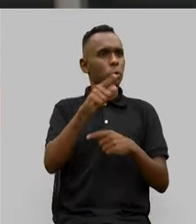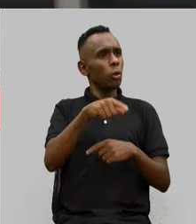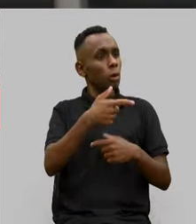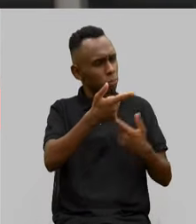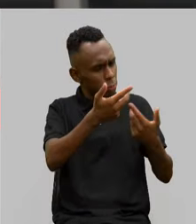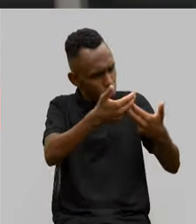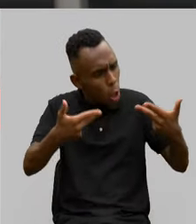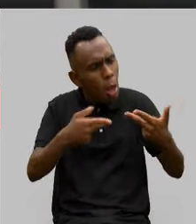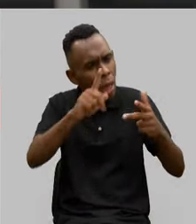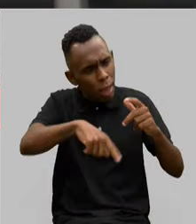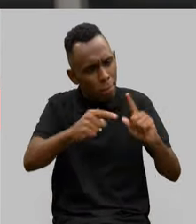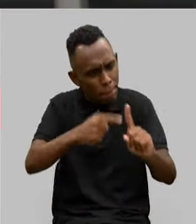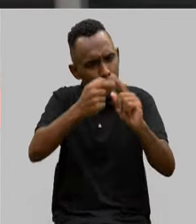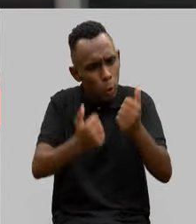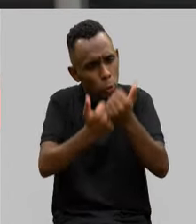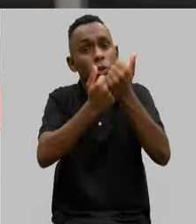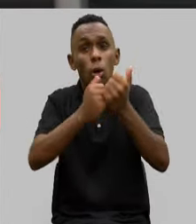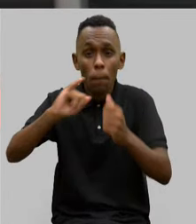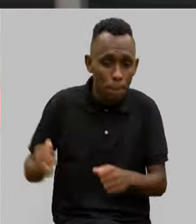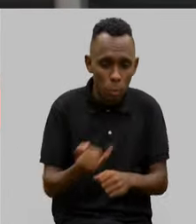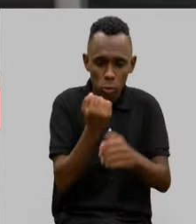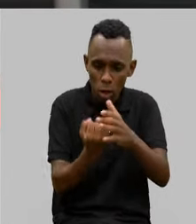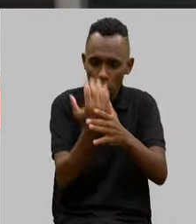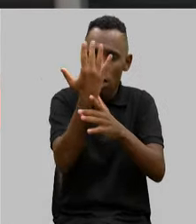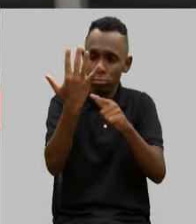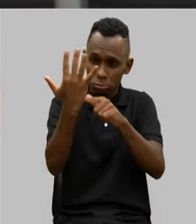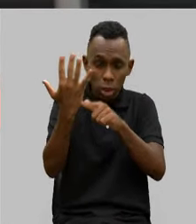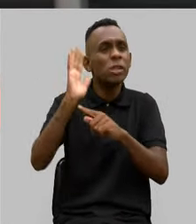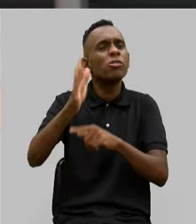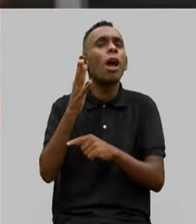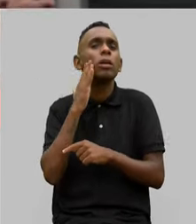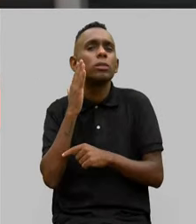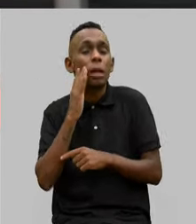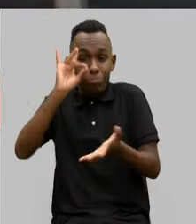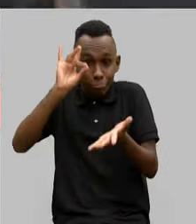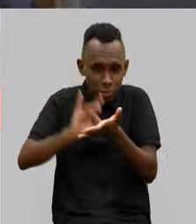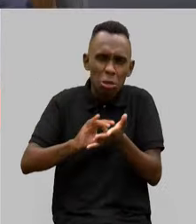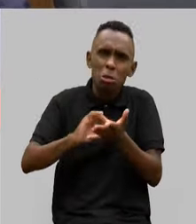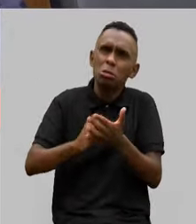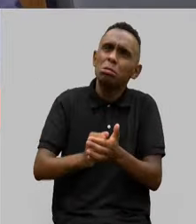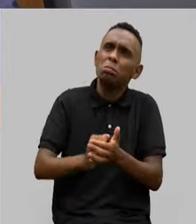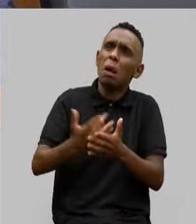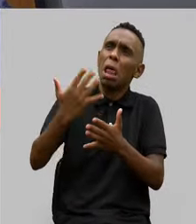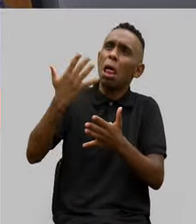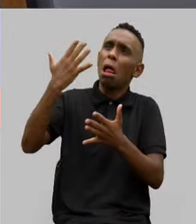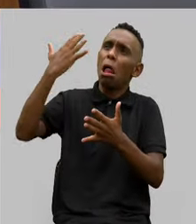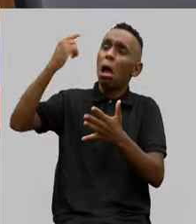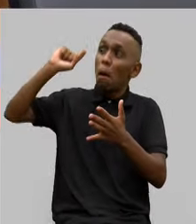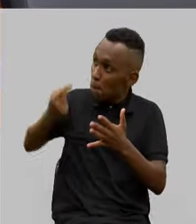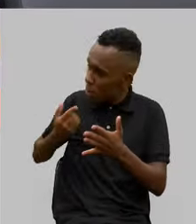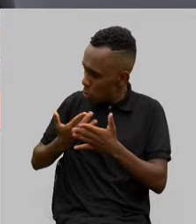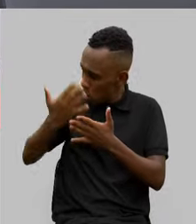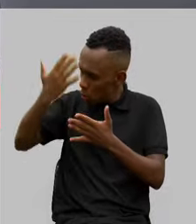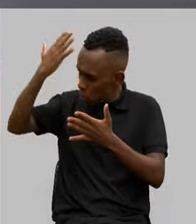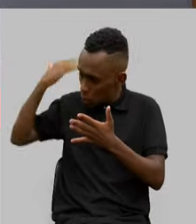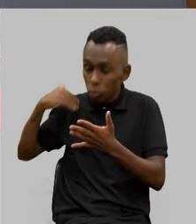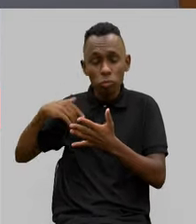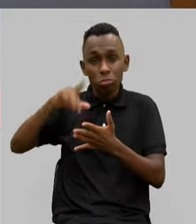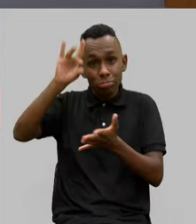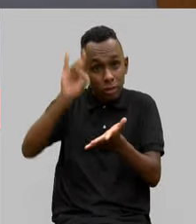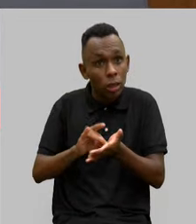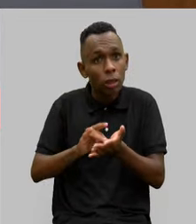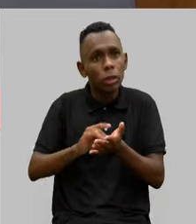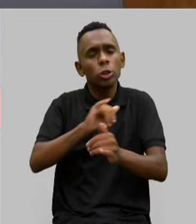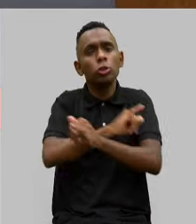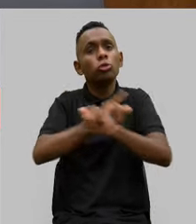versatilidade e oportunidade que essa planta nos traz já se sabe de fato há mais de 1000 anos o Shang não me deixa negar